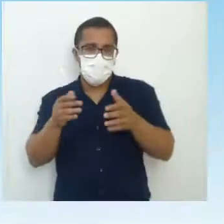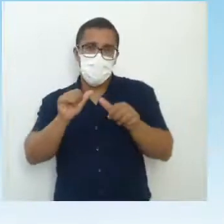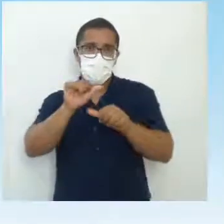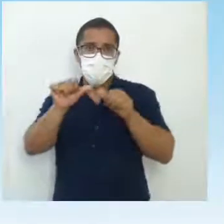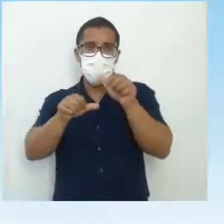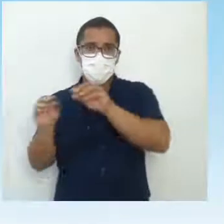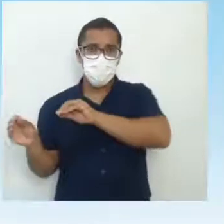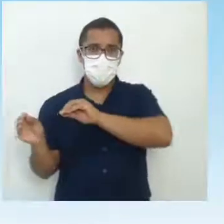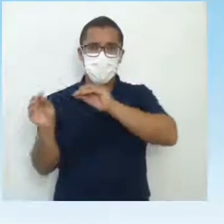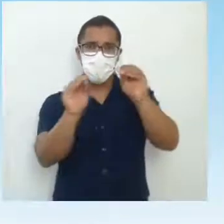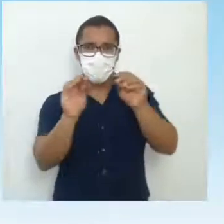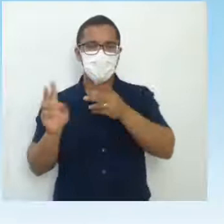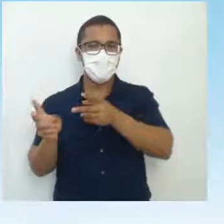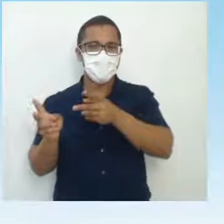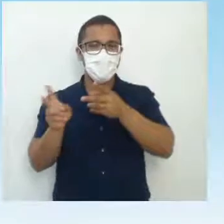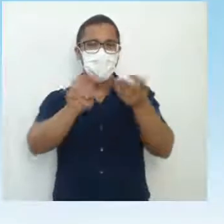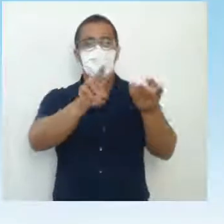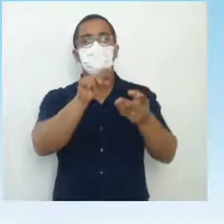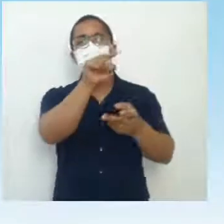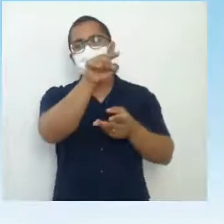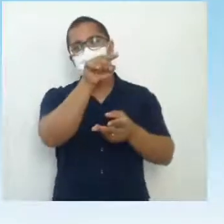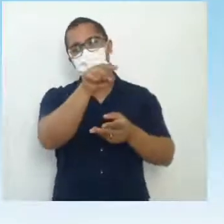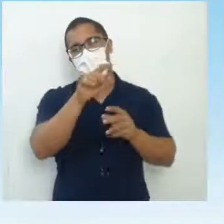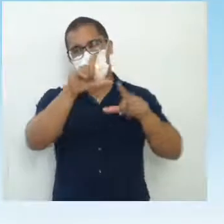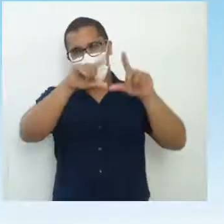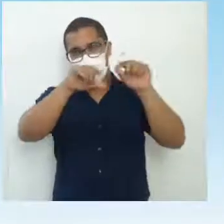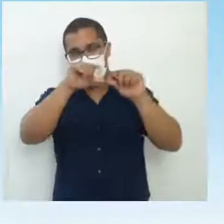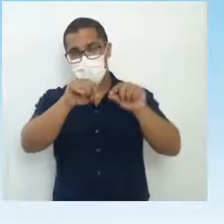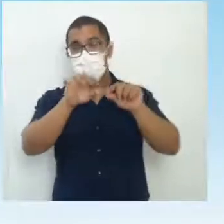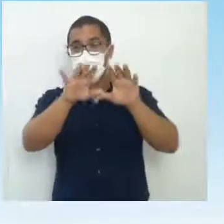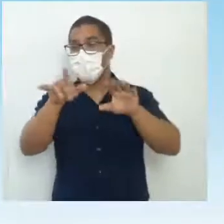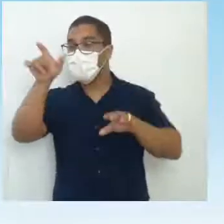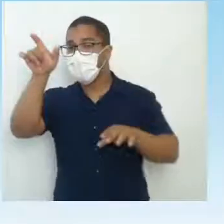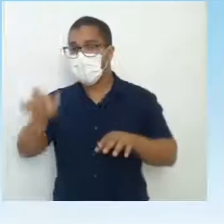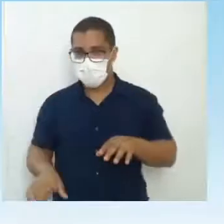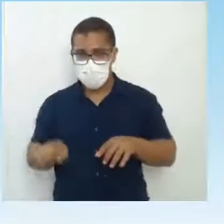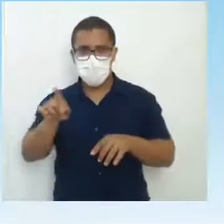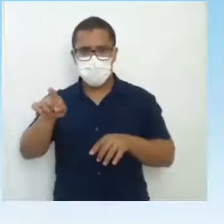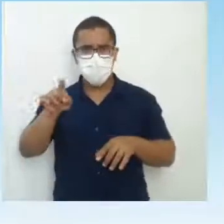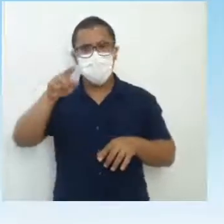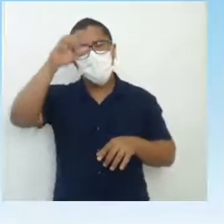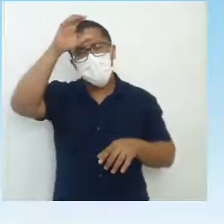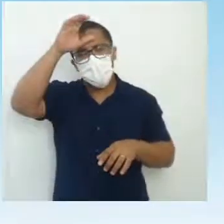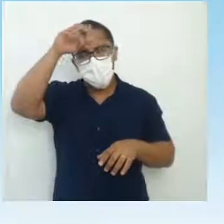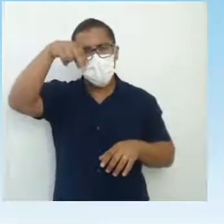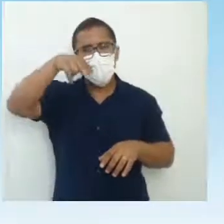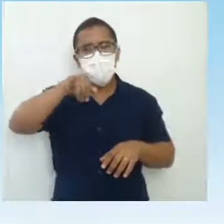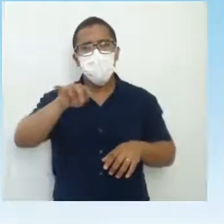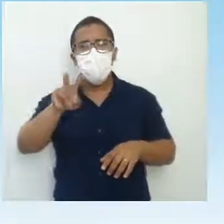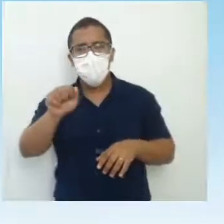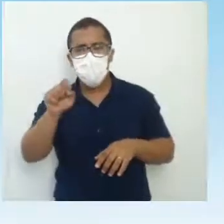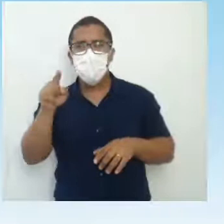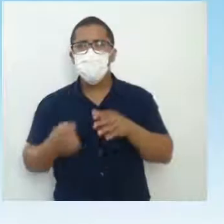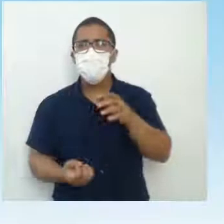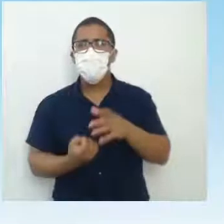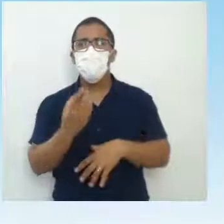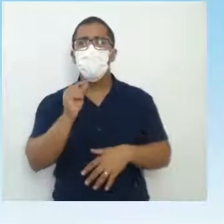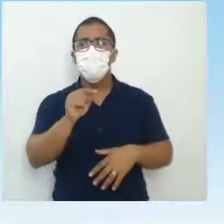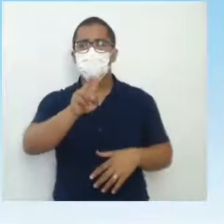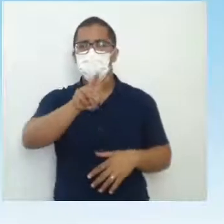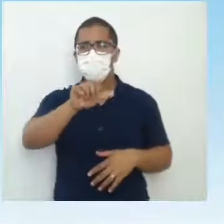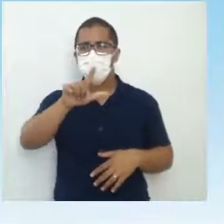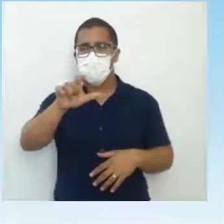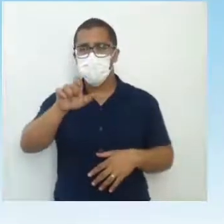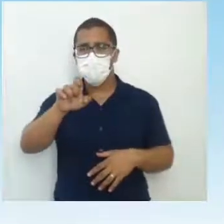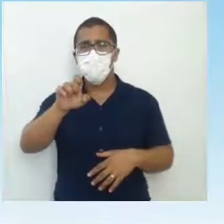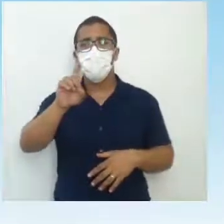vamos observar justamente isso. Mãe Neiva, ou Tia Neiva, brasileira, fundadora do Vale do Amanhecer,